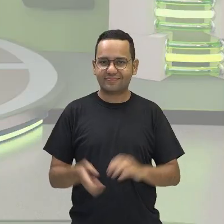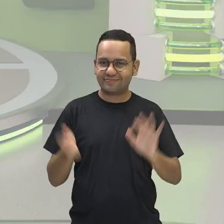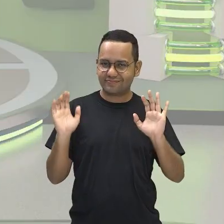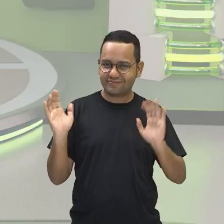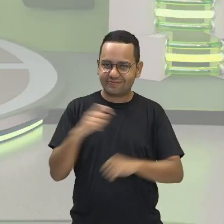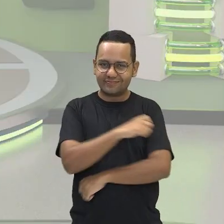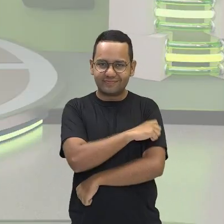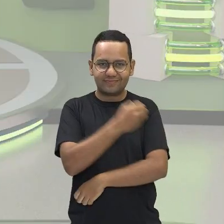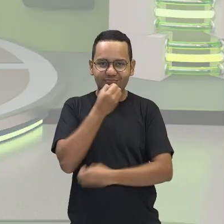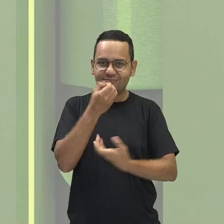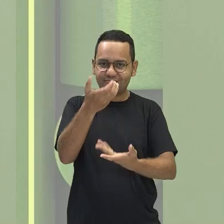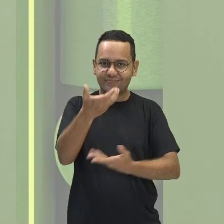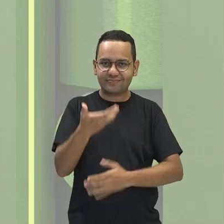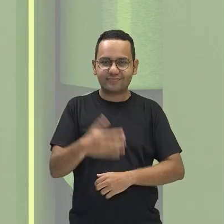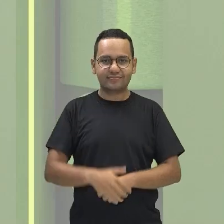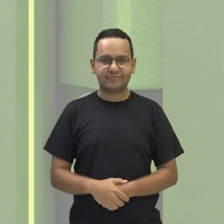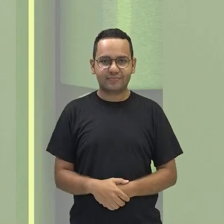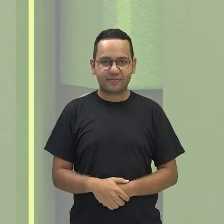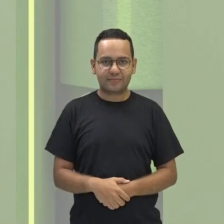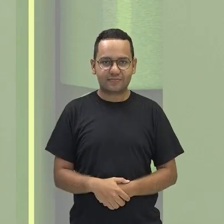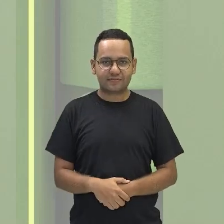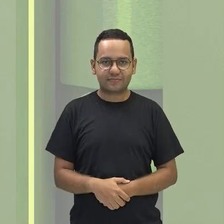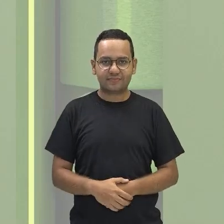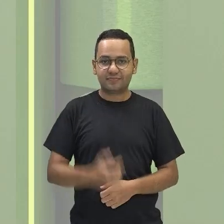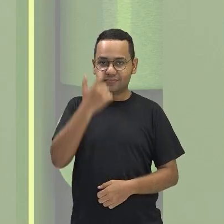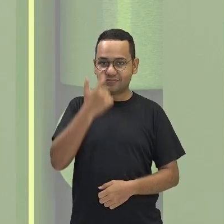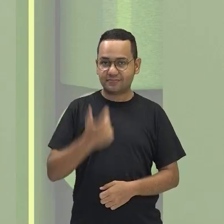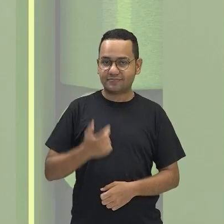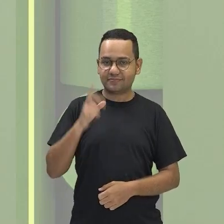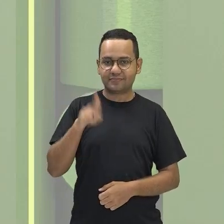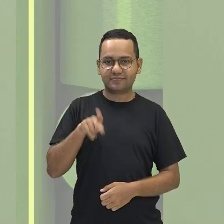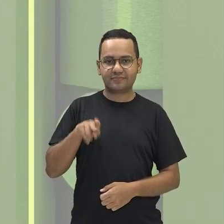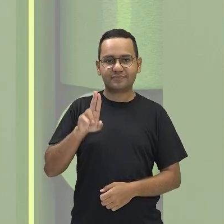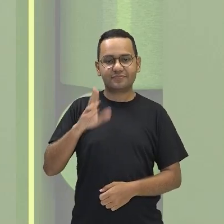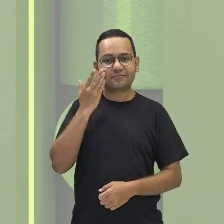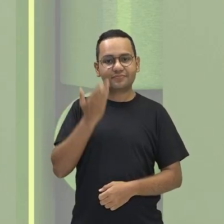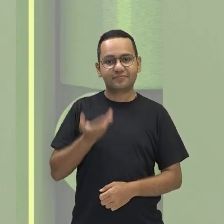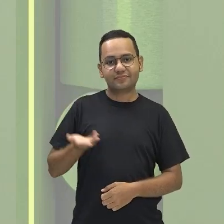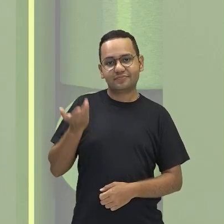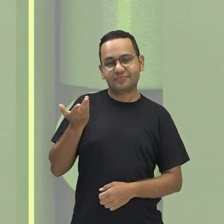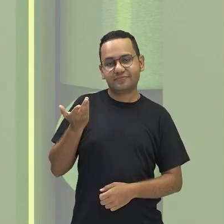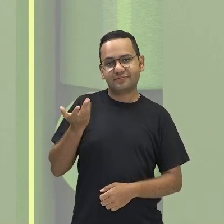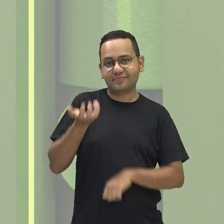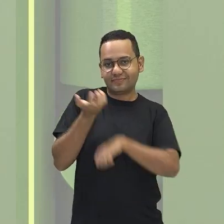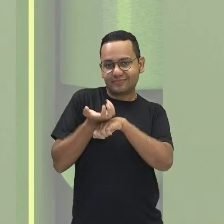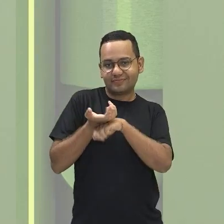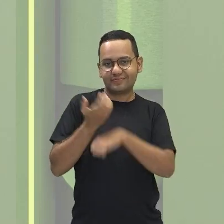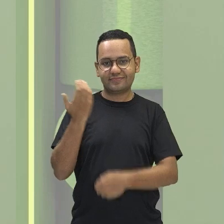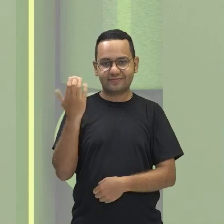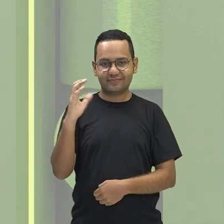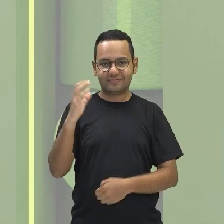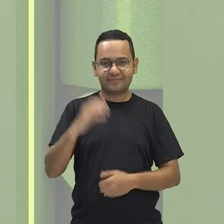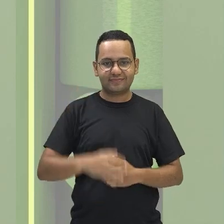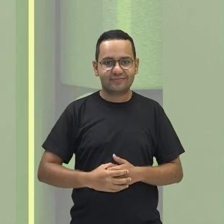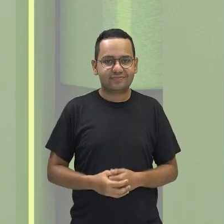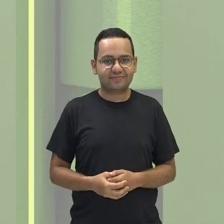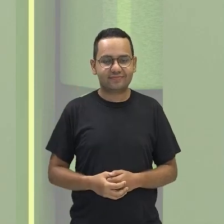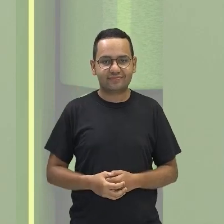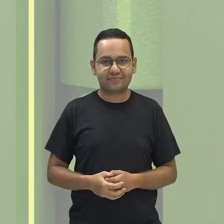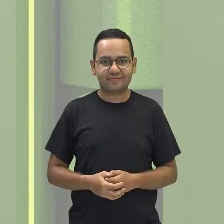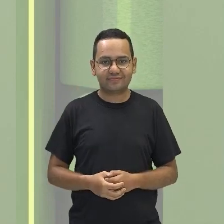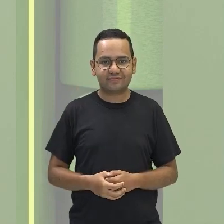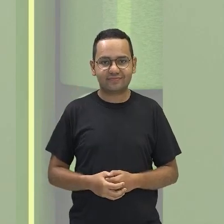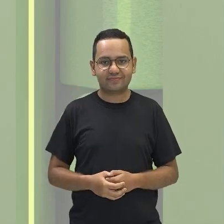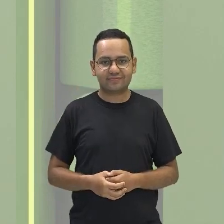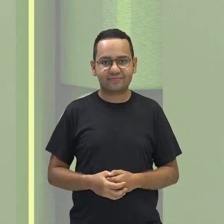sejam bem-vindos. Eu sou a professora Aldaleia Santos, sua professora de Ciências.